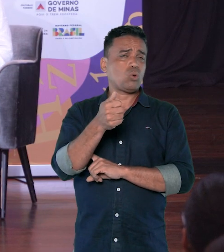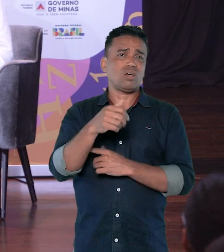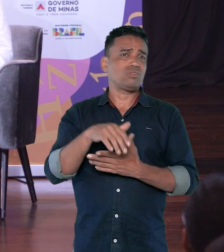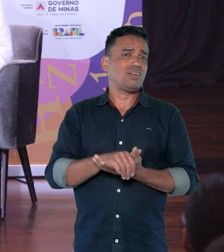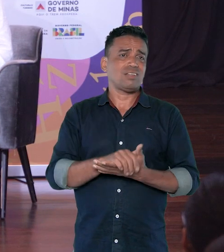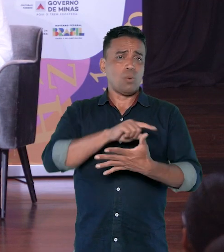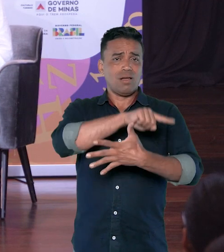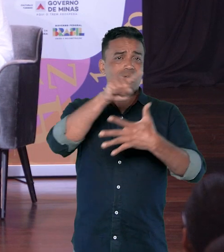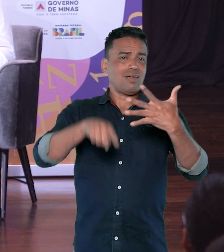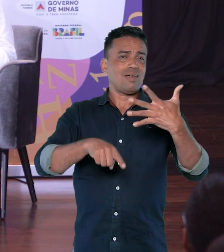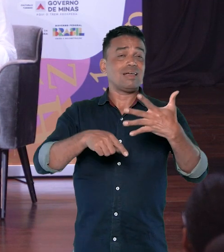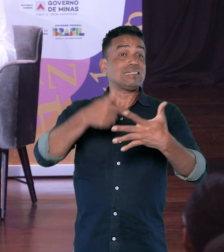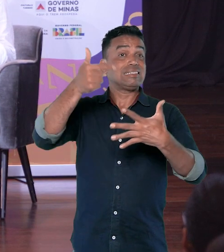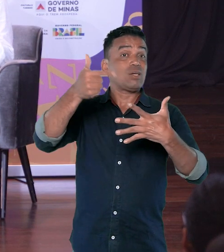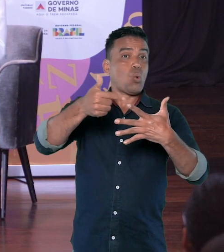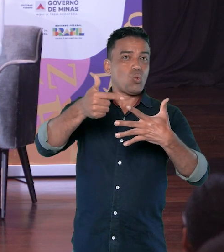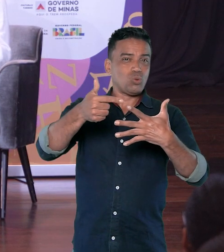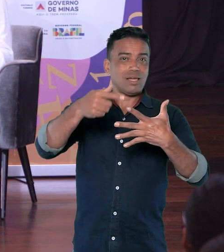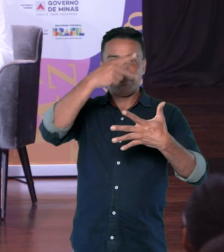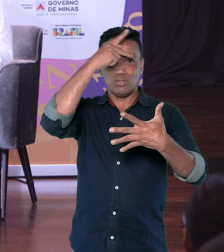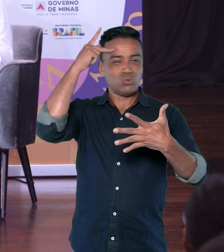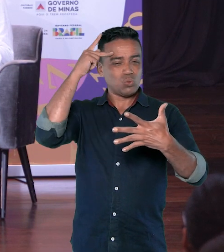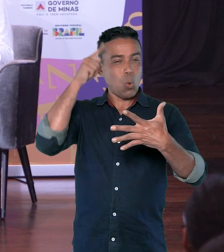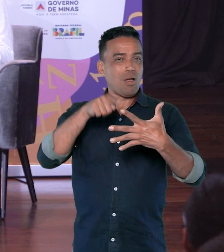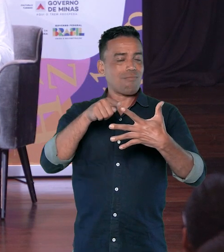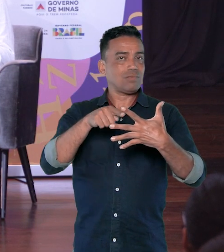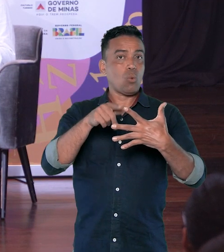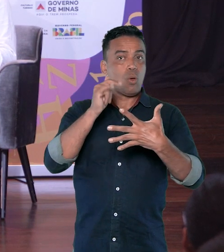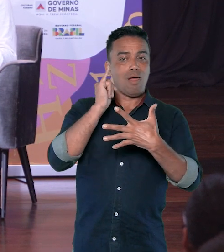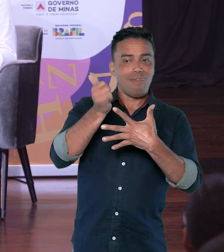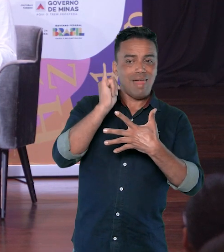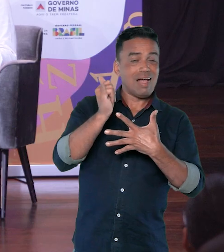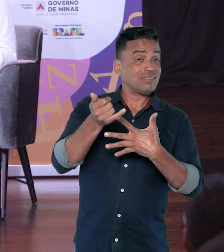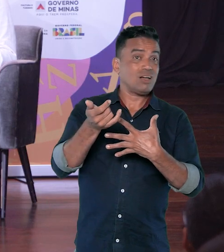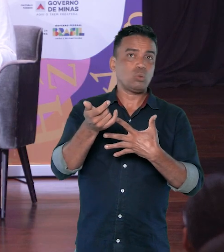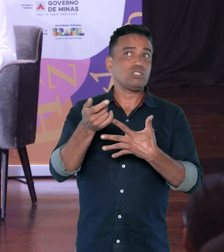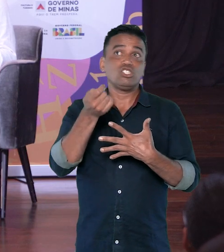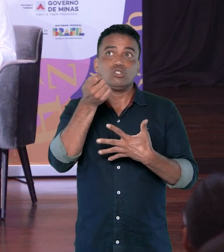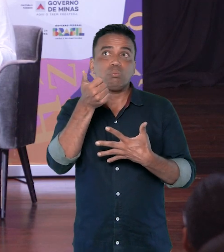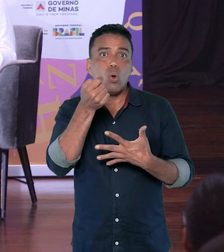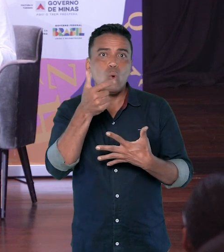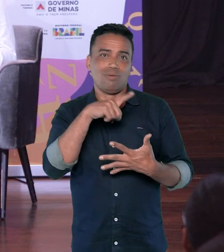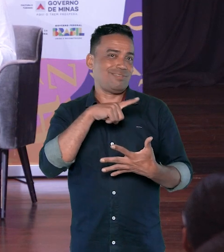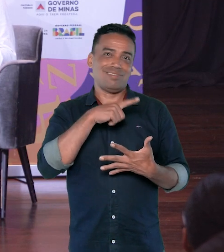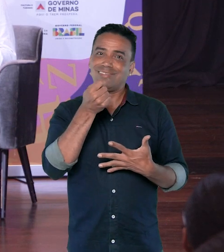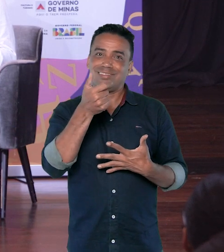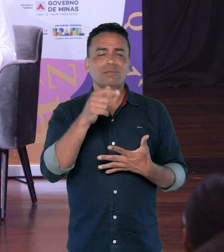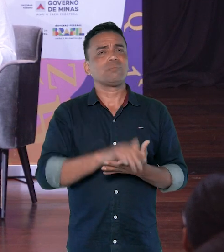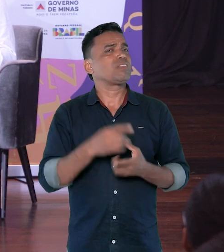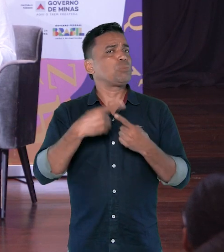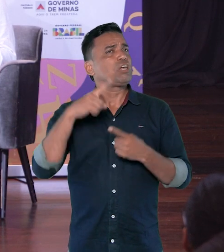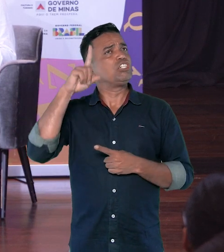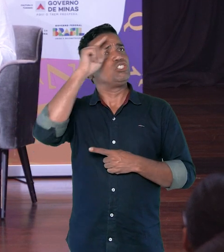pessoa não é uma narração muito fácil de achar. E aí eu entendi por que é difícil,